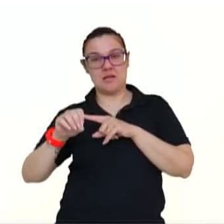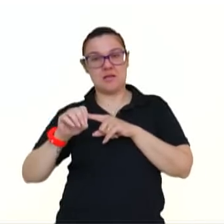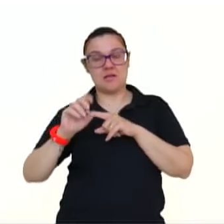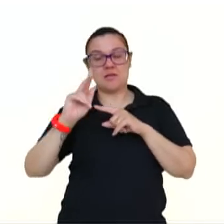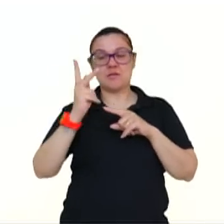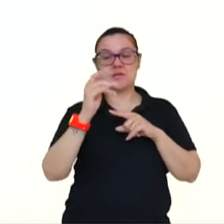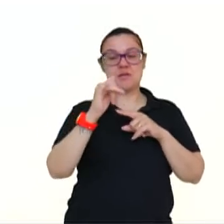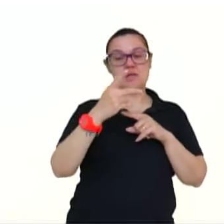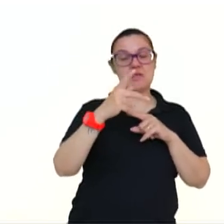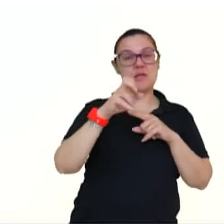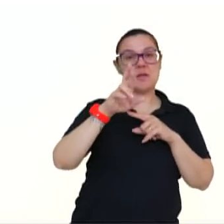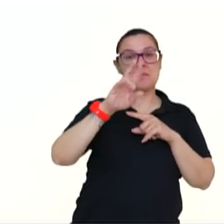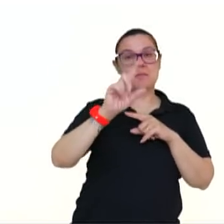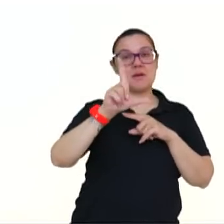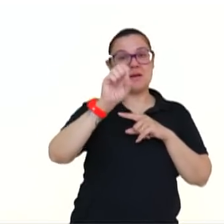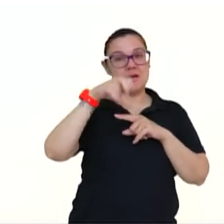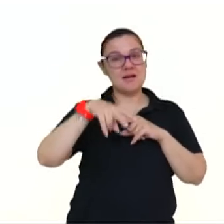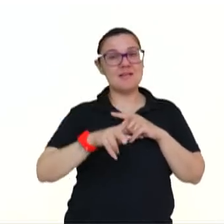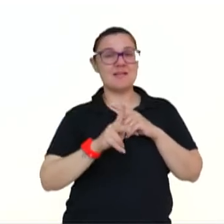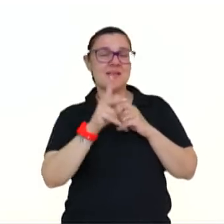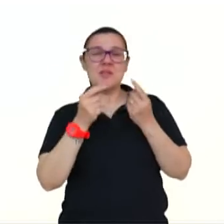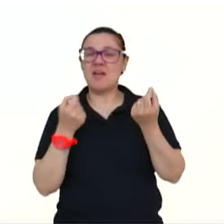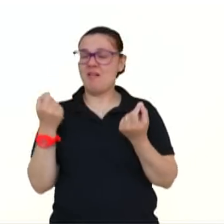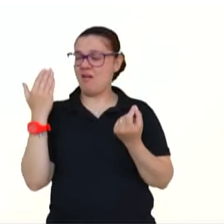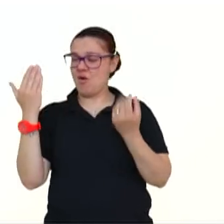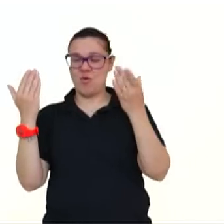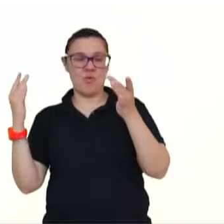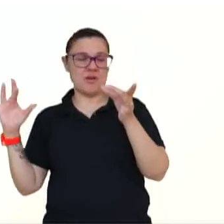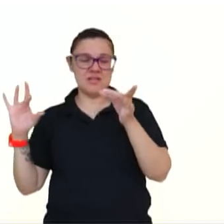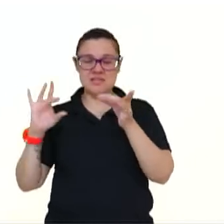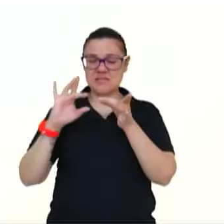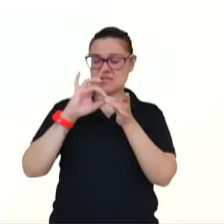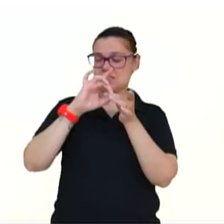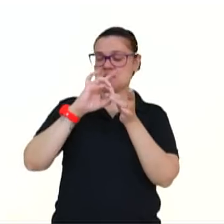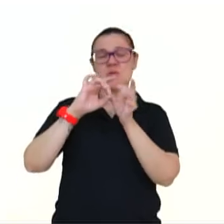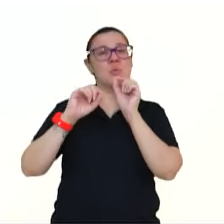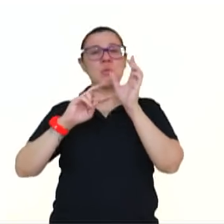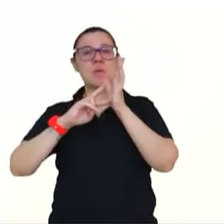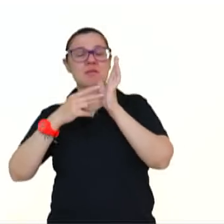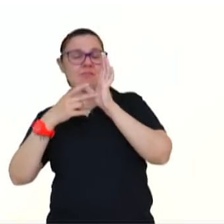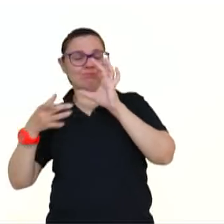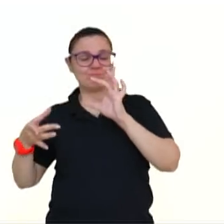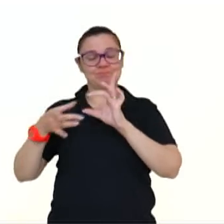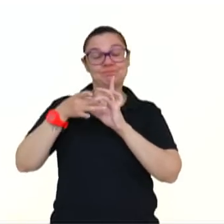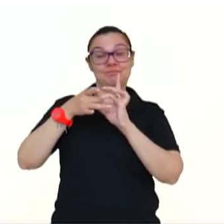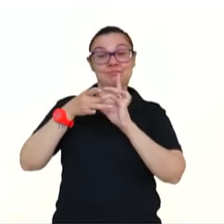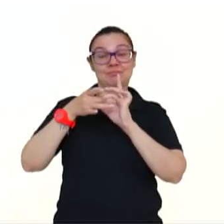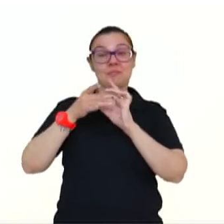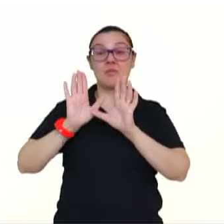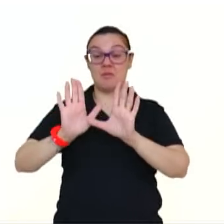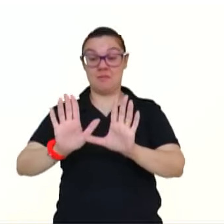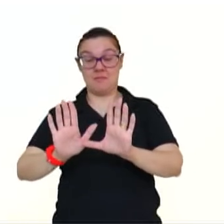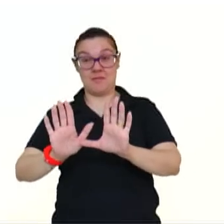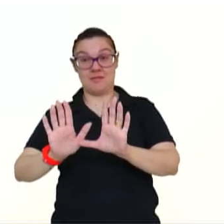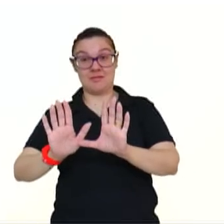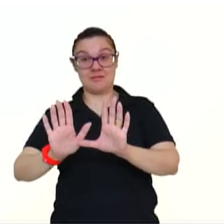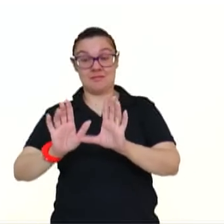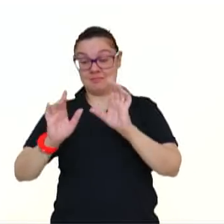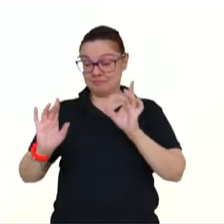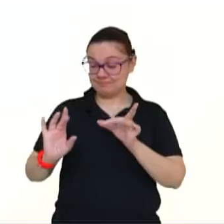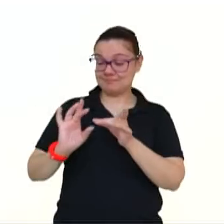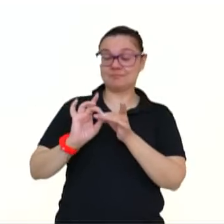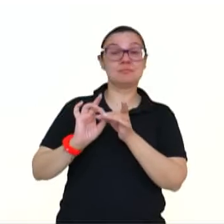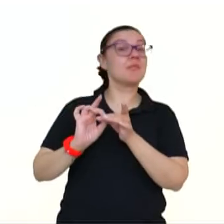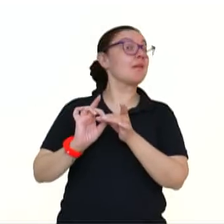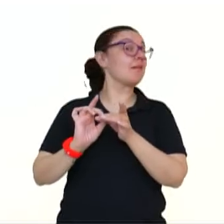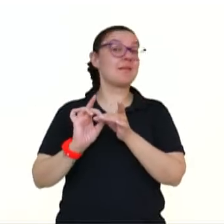hiperlink leva para o hipertexto a uma conexão de ideias. Porém, essas